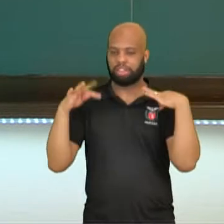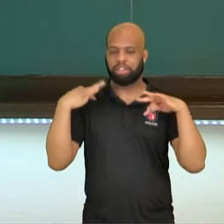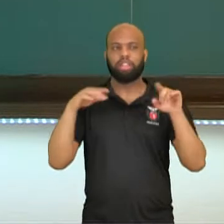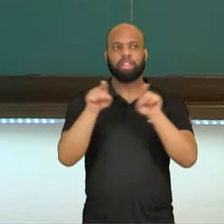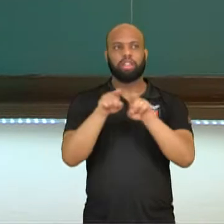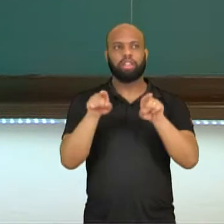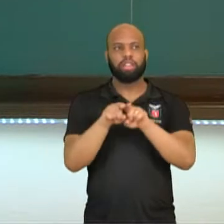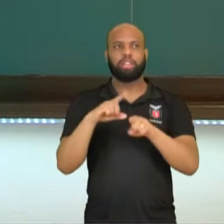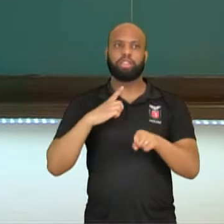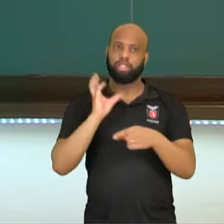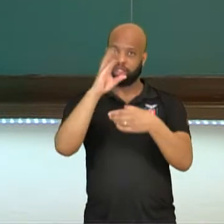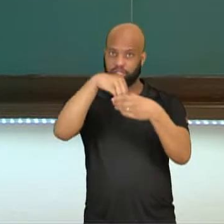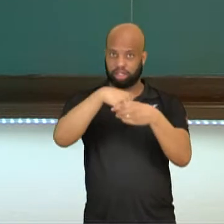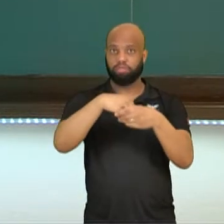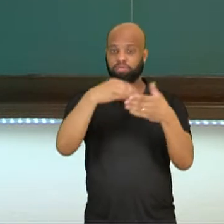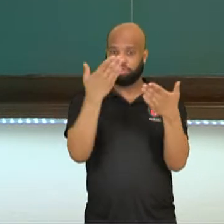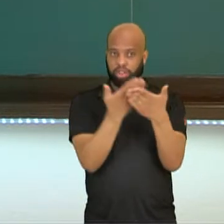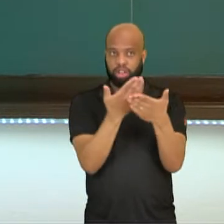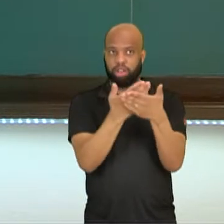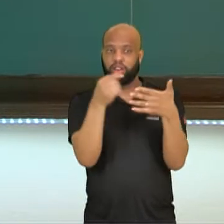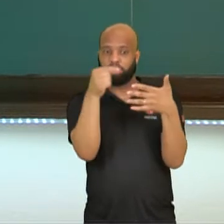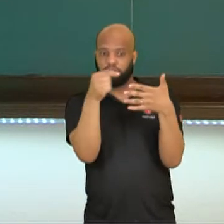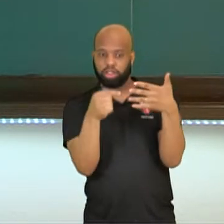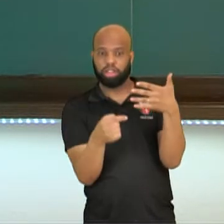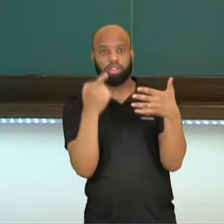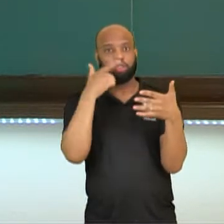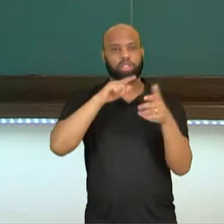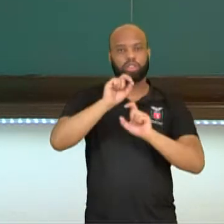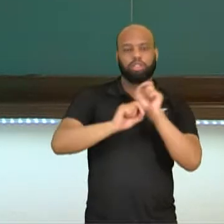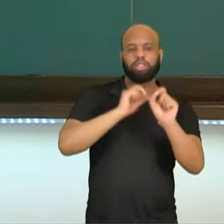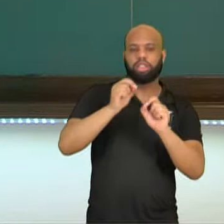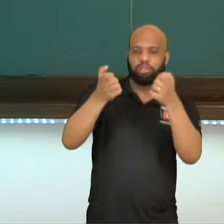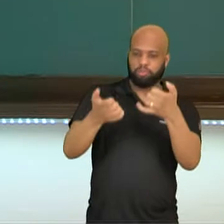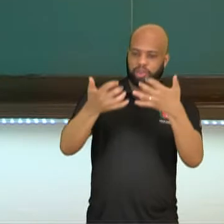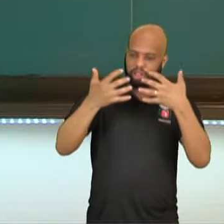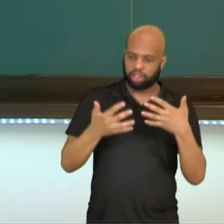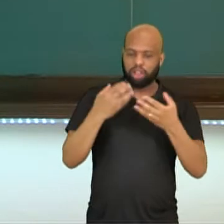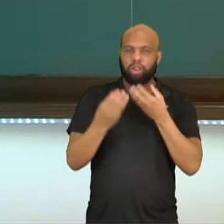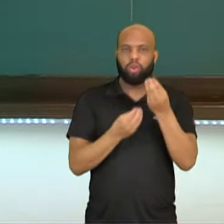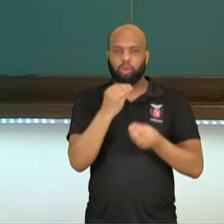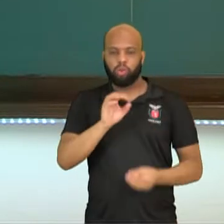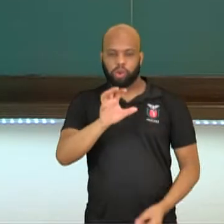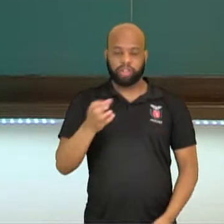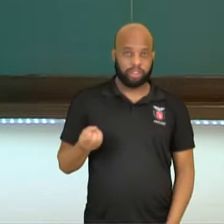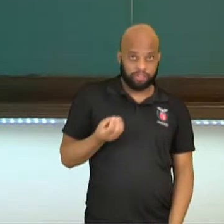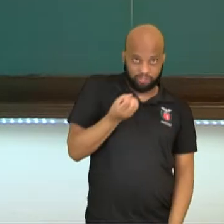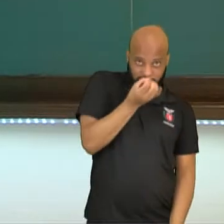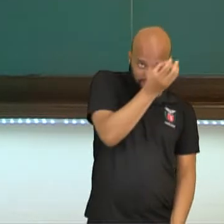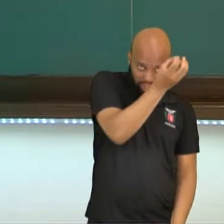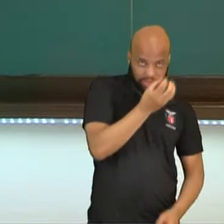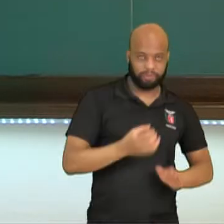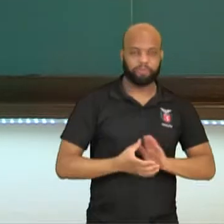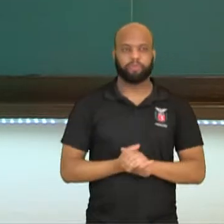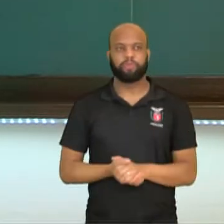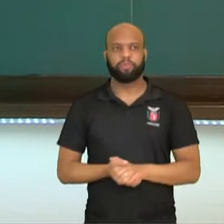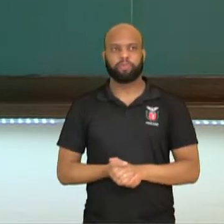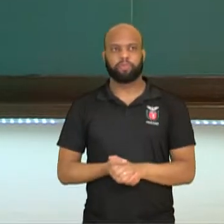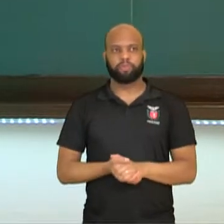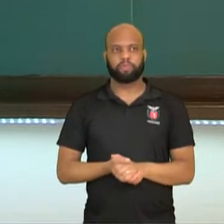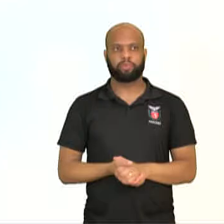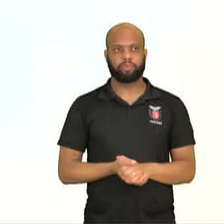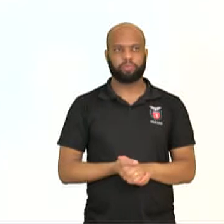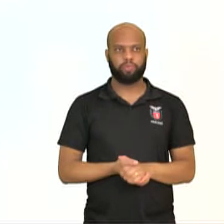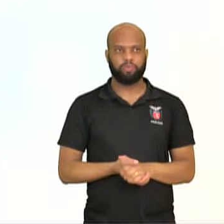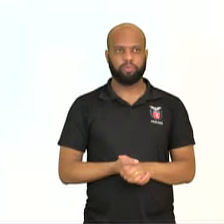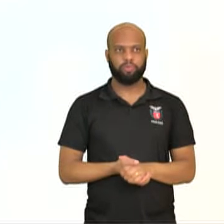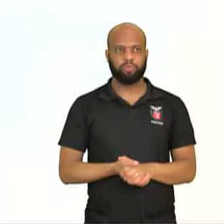aula, Elementos discursivos para contar um pouquinho como que foi essa viagem. Vamos lá. Usando